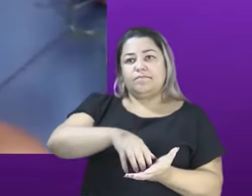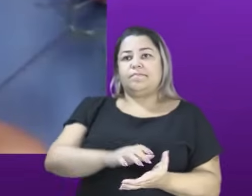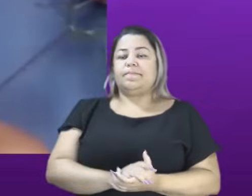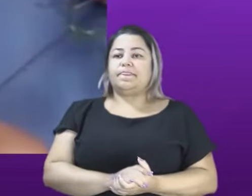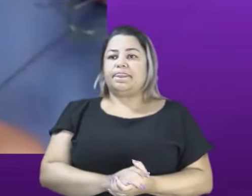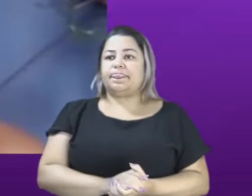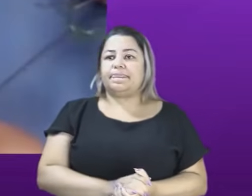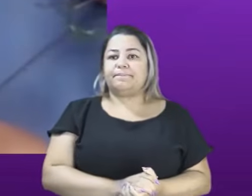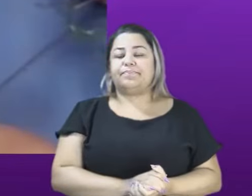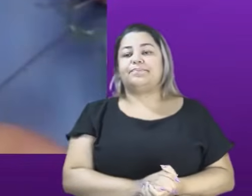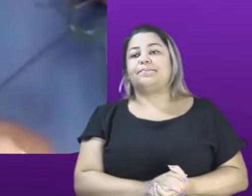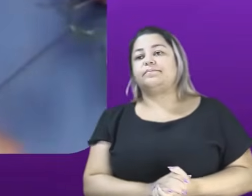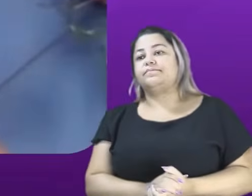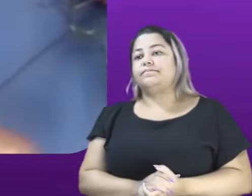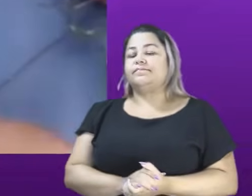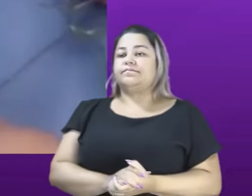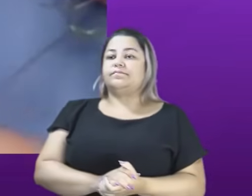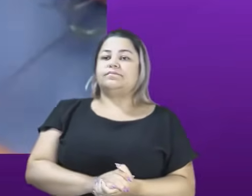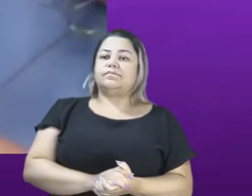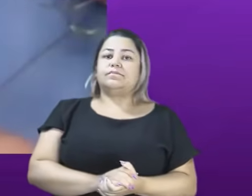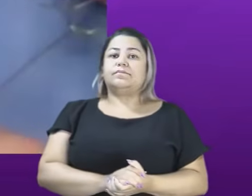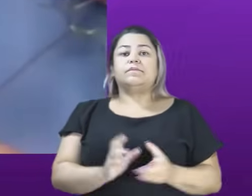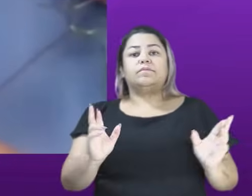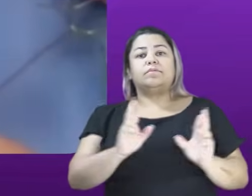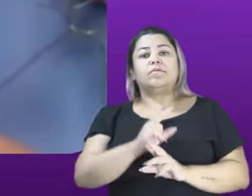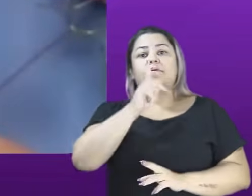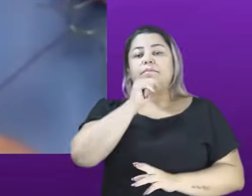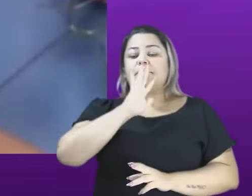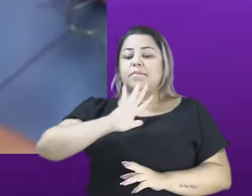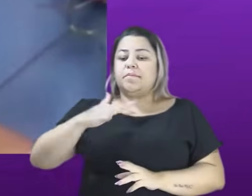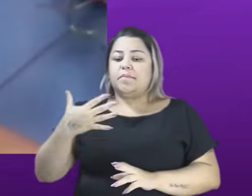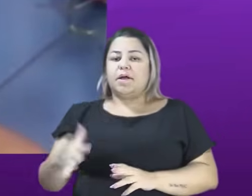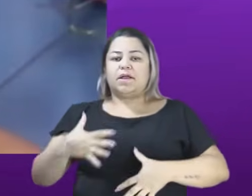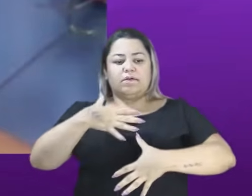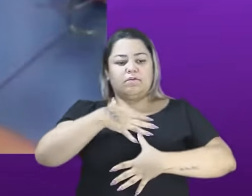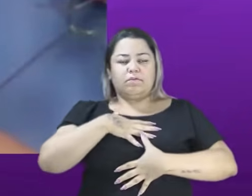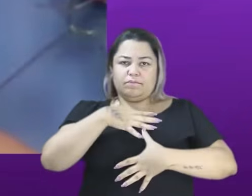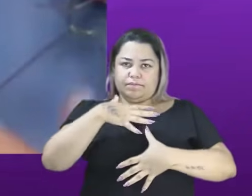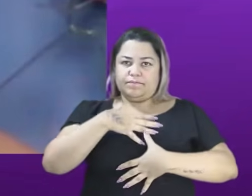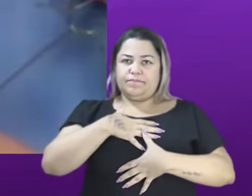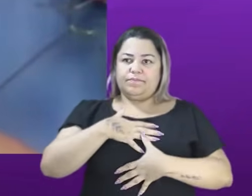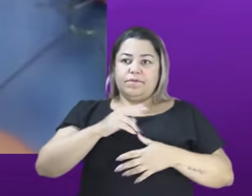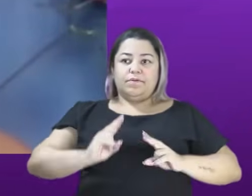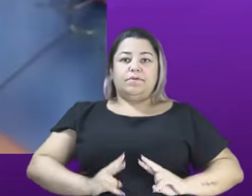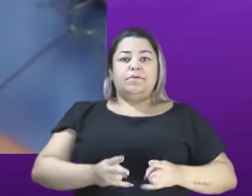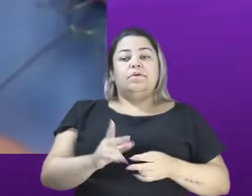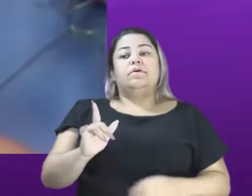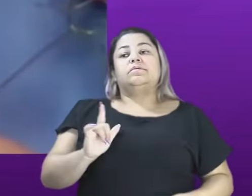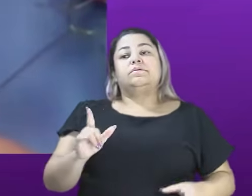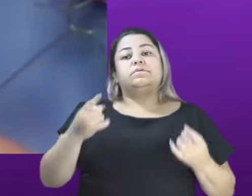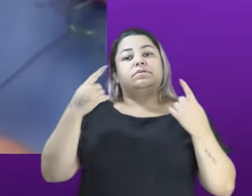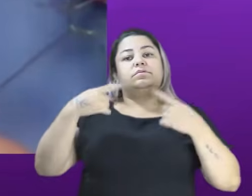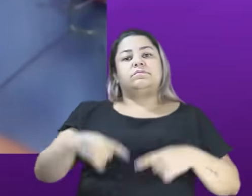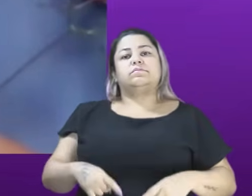a relação mar-corpo, né? e logo em seguida entro, né, um pouquinho na